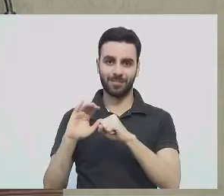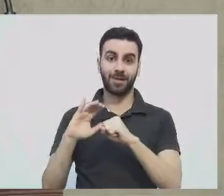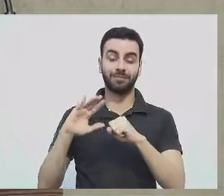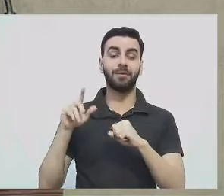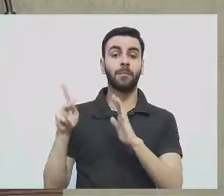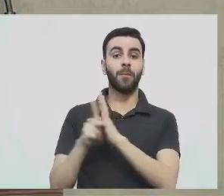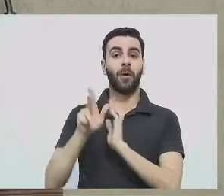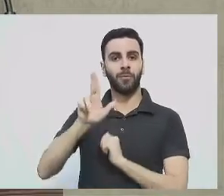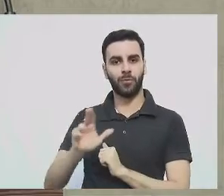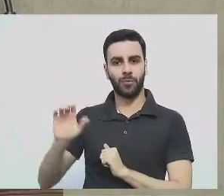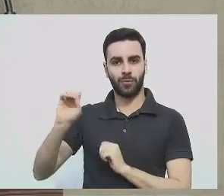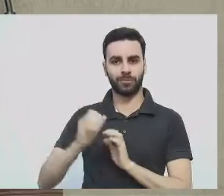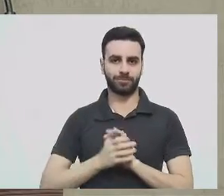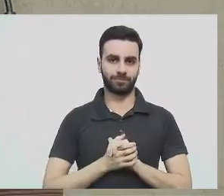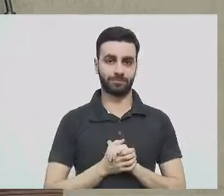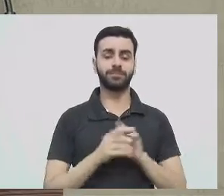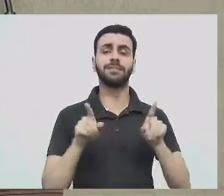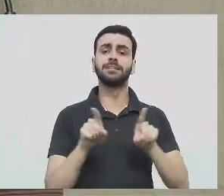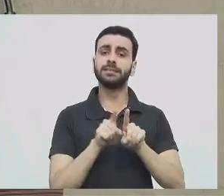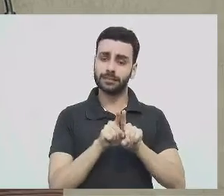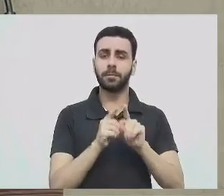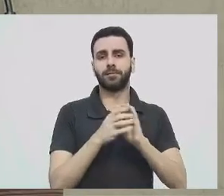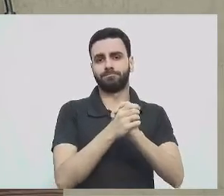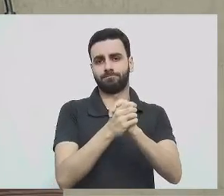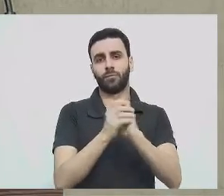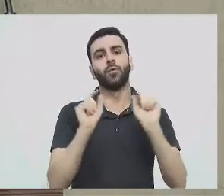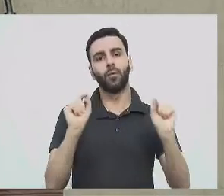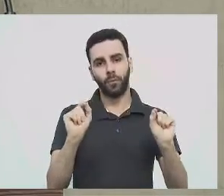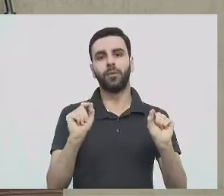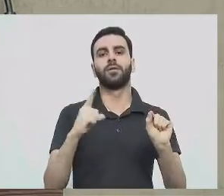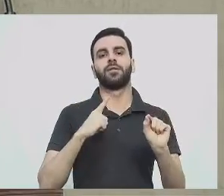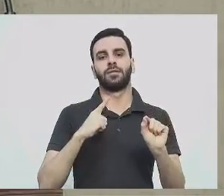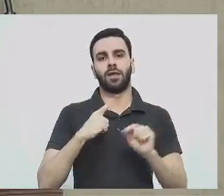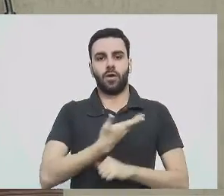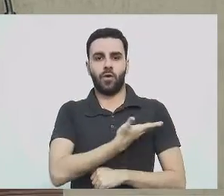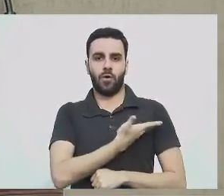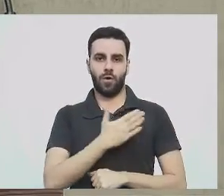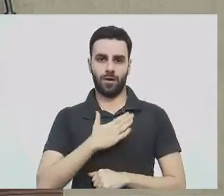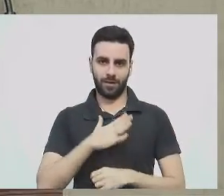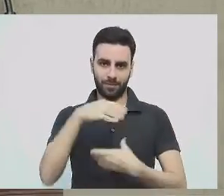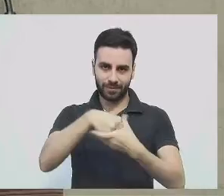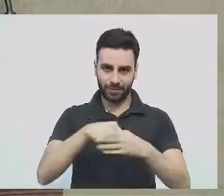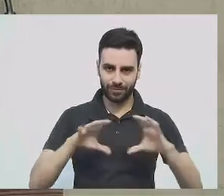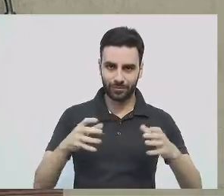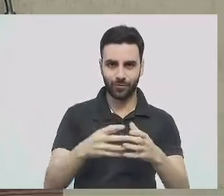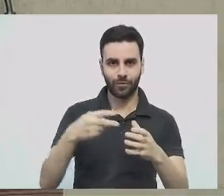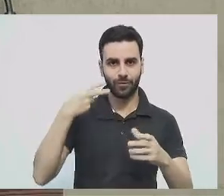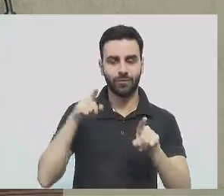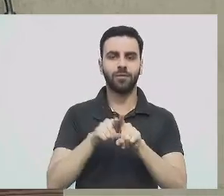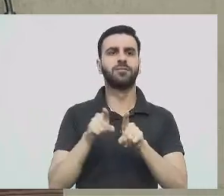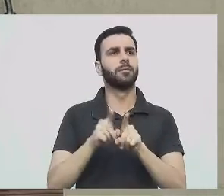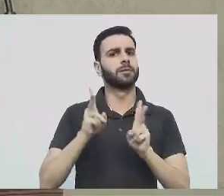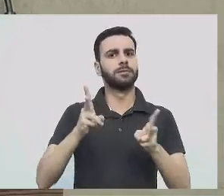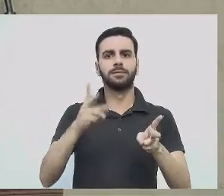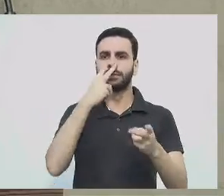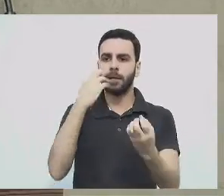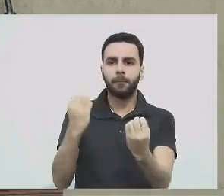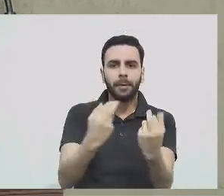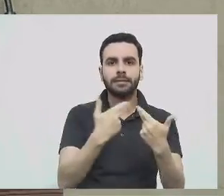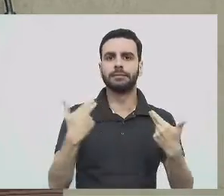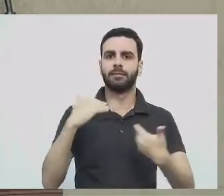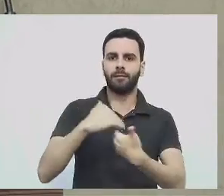o senhor mais uma vez. Cumprimentar aqui, claro, aos meus colegas dessa casa, que cada dia me ensinam